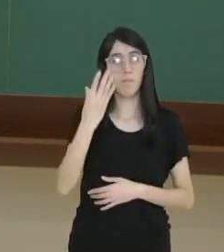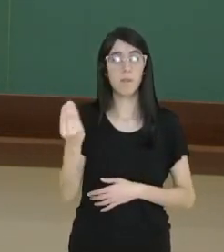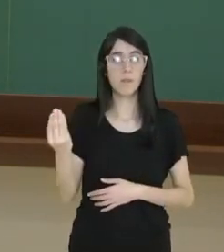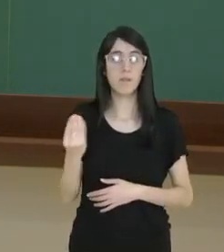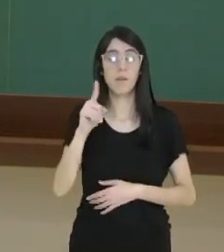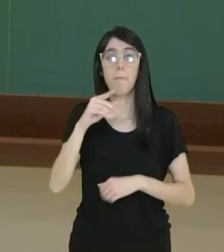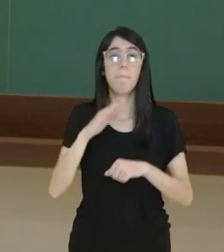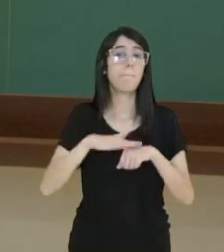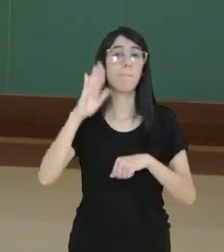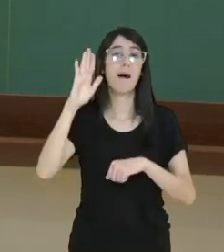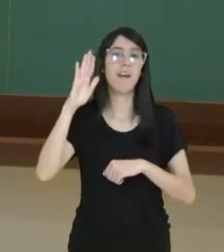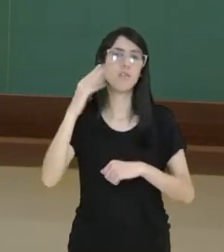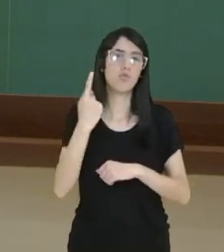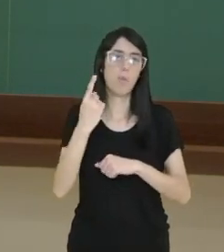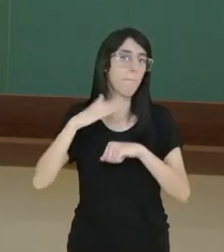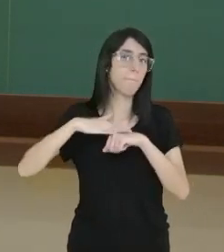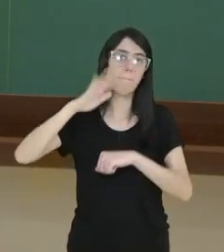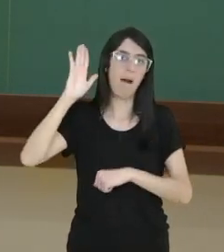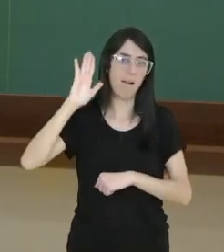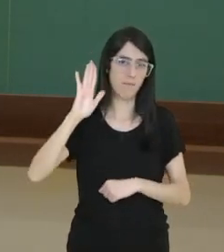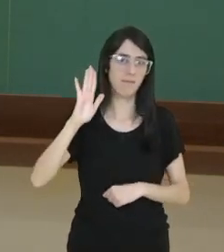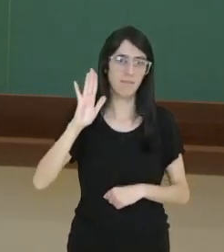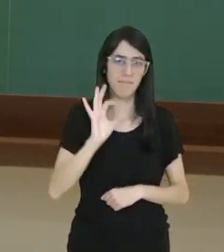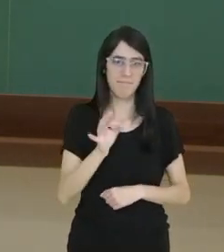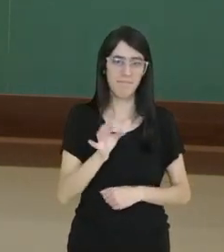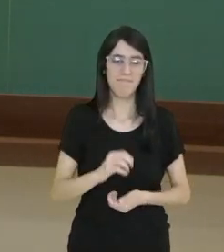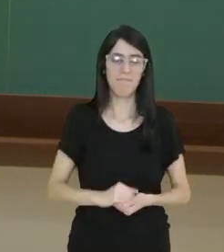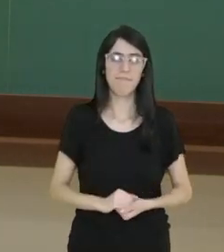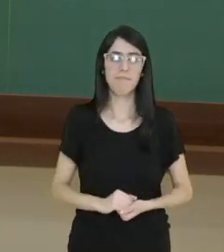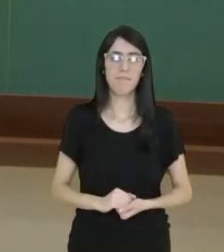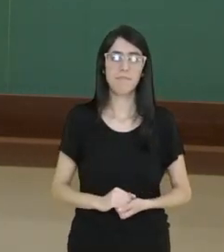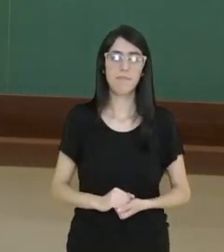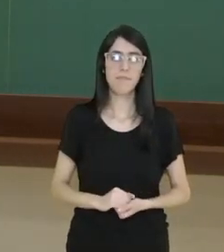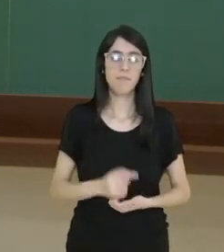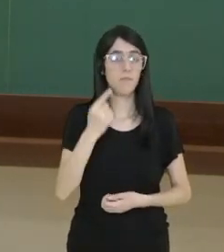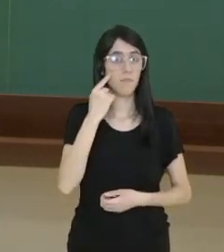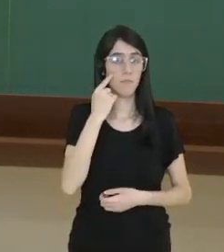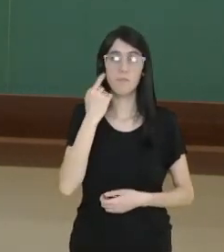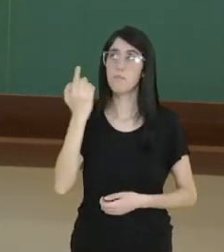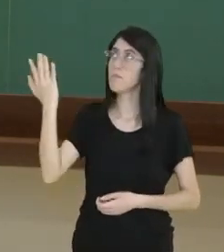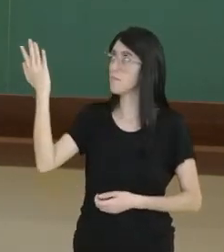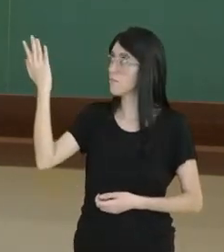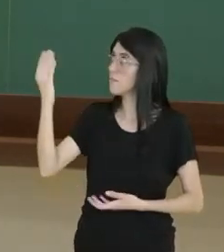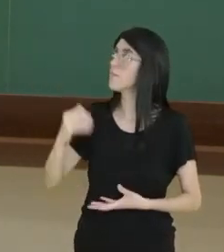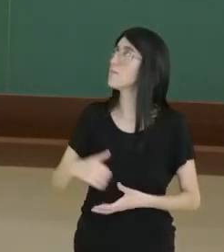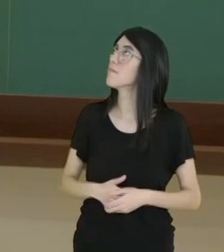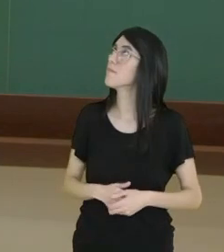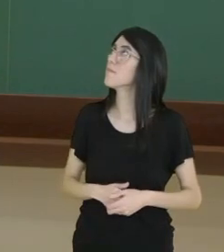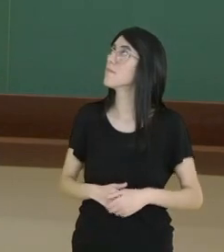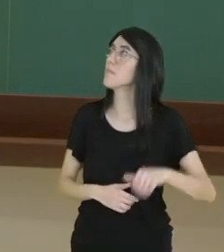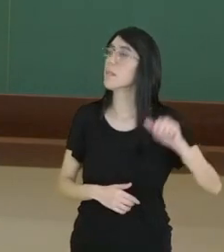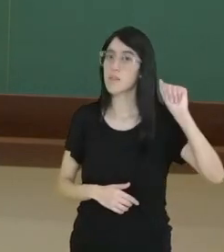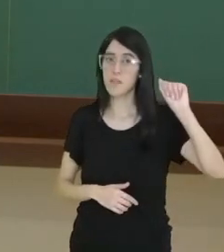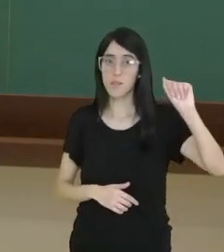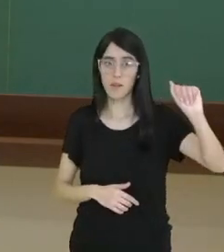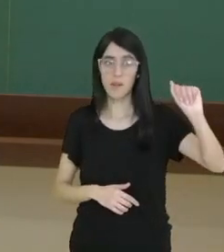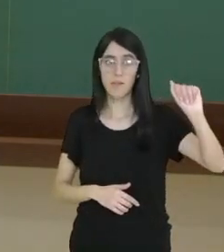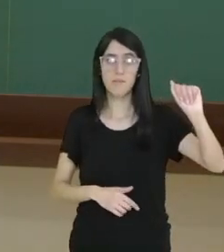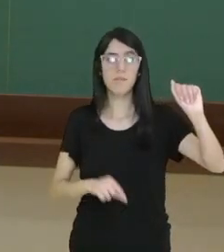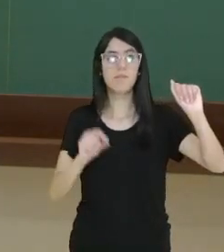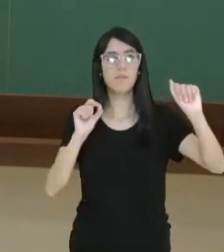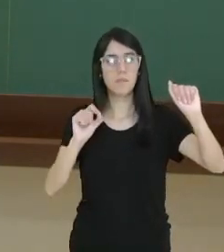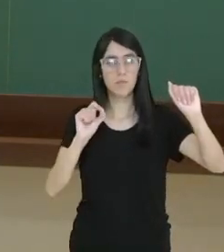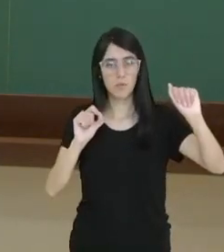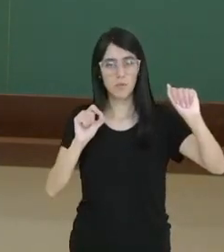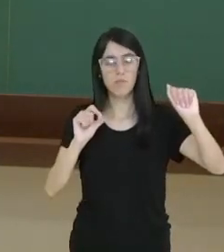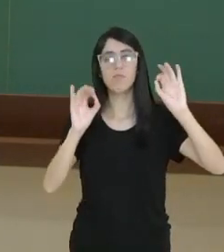mais de uma, é as rodas, certo? Então, conferindo a letra A aqui, isso mesmo,